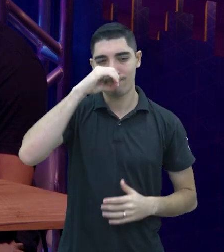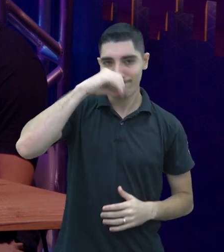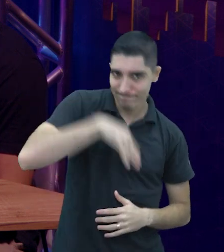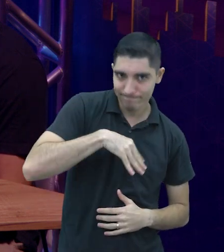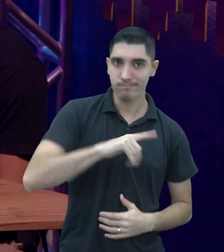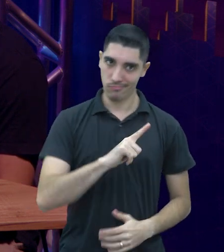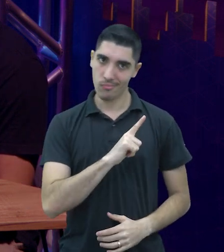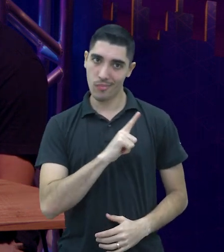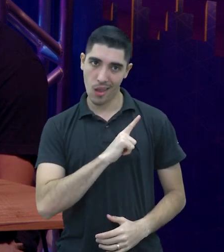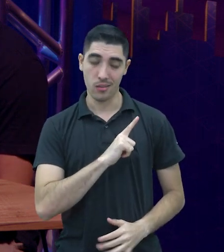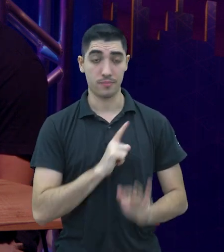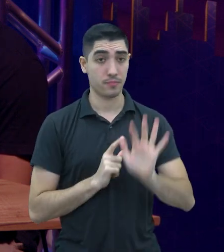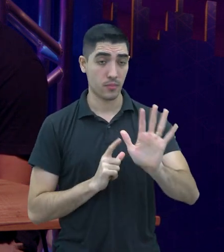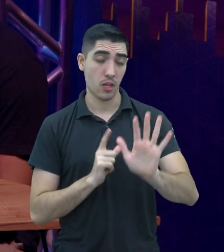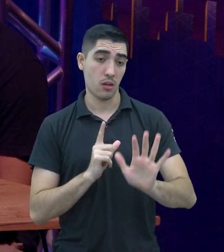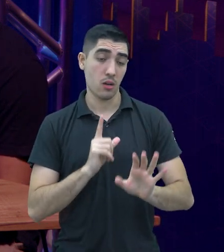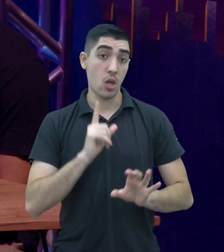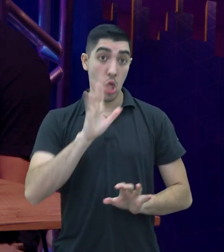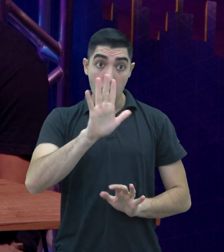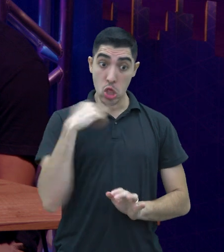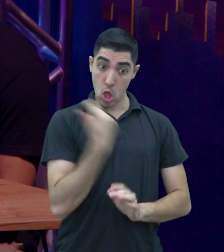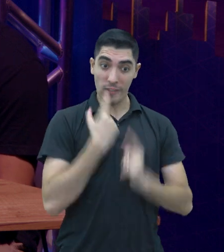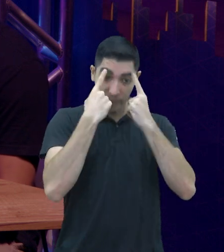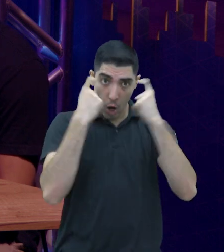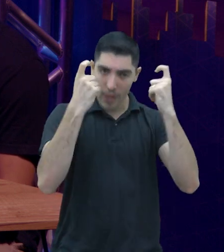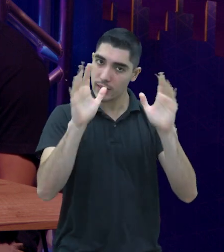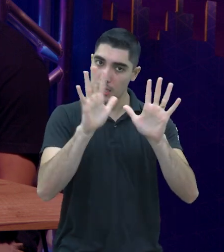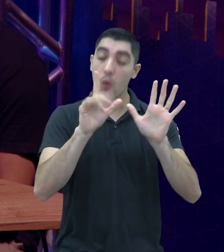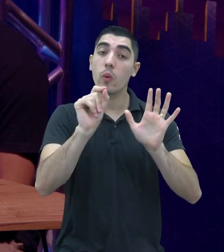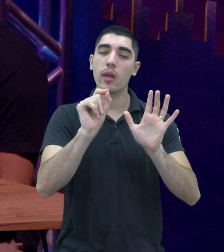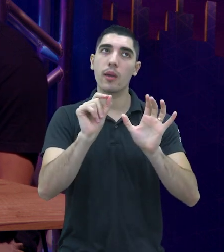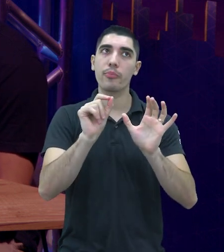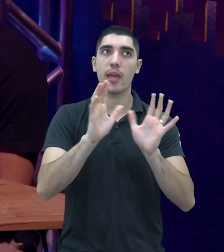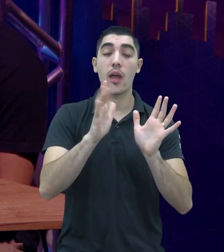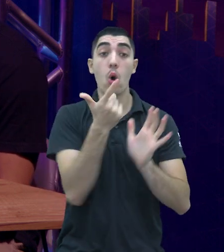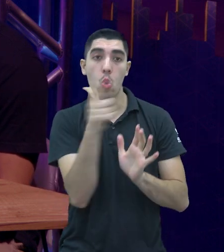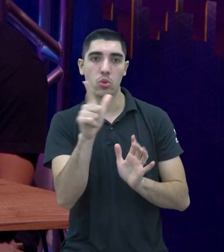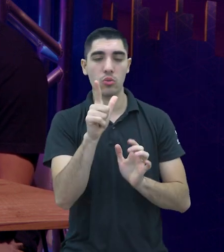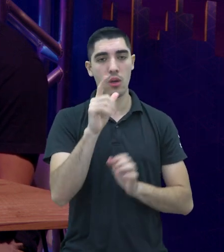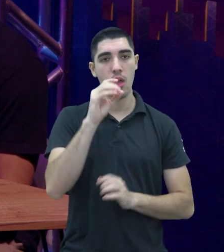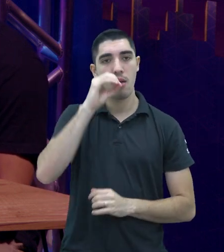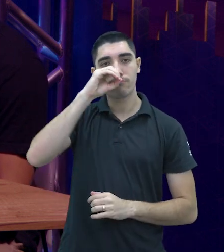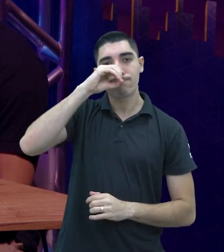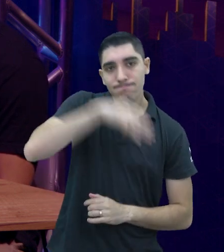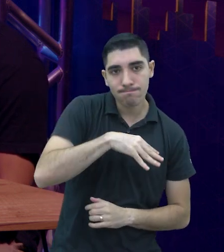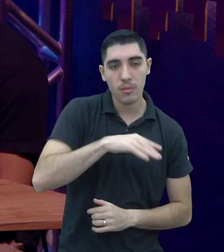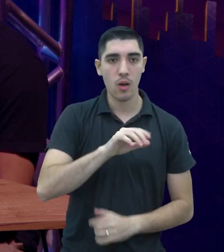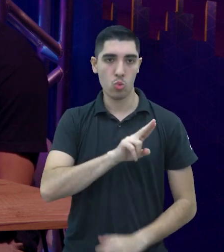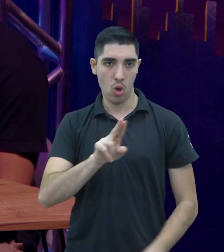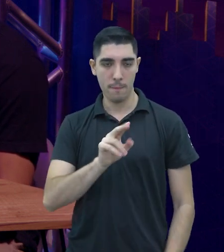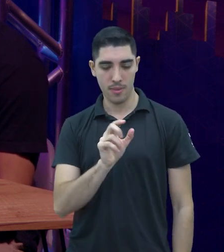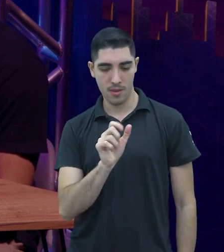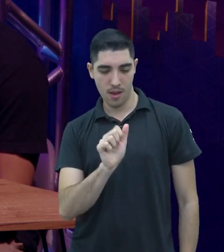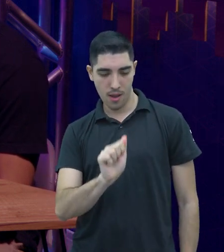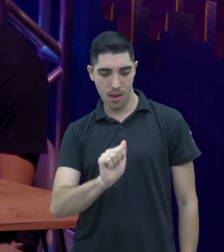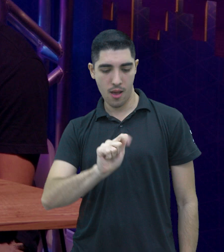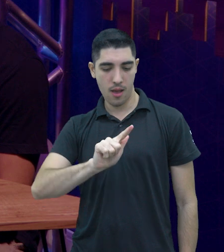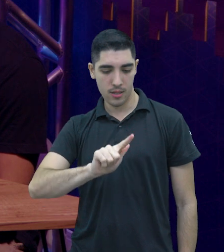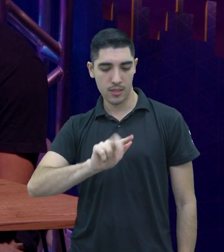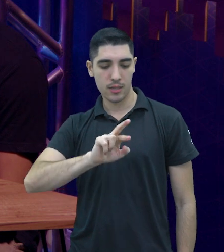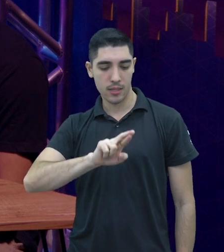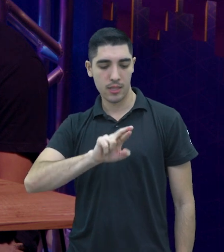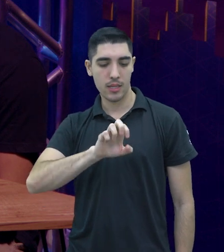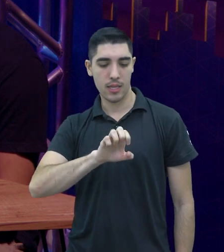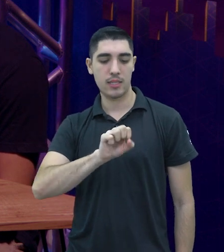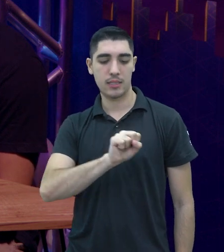que... A gente tem agressividade. Não que a gente seja violento, mas a agressividade é um traço natural